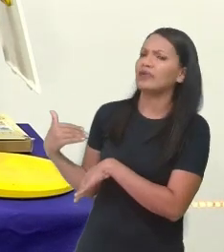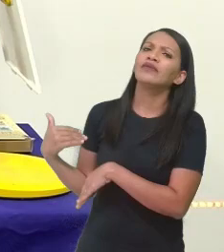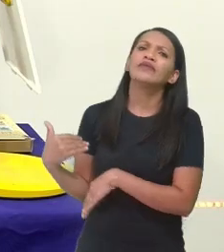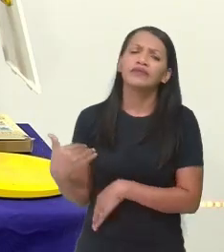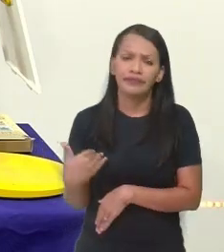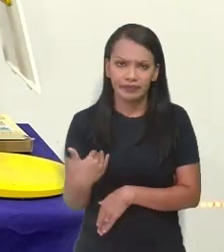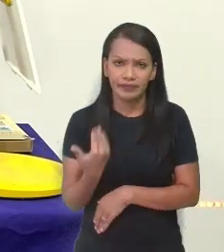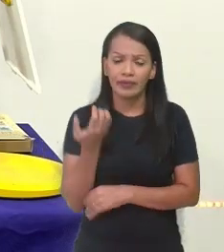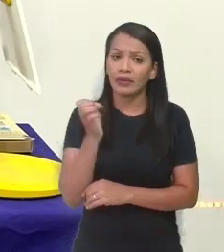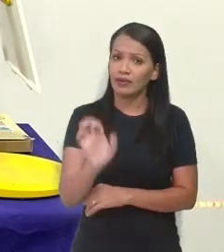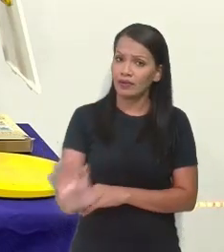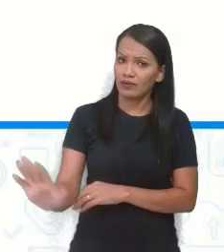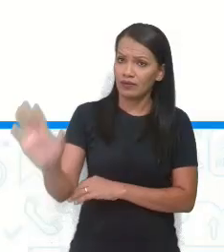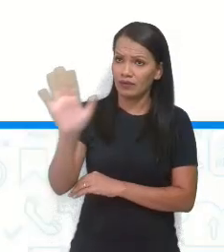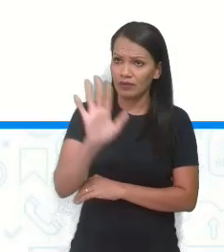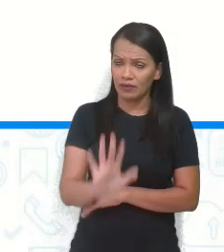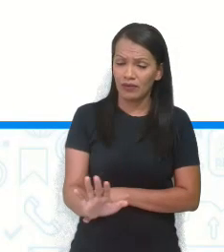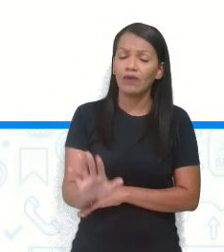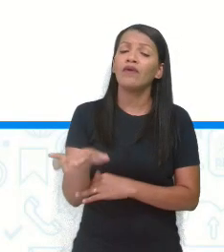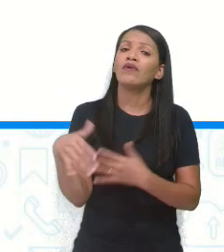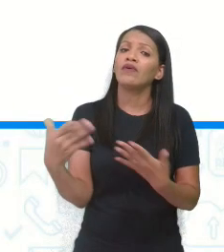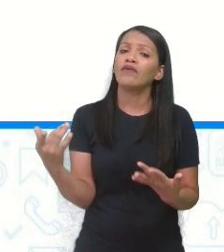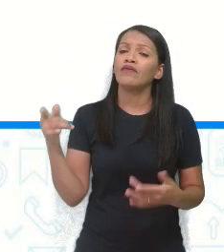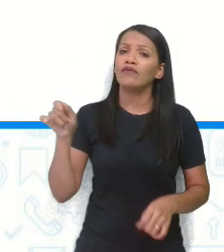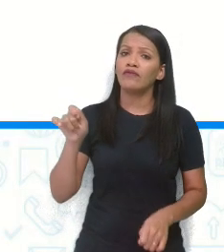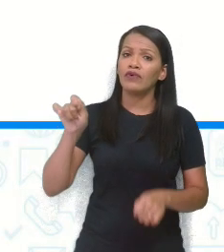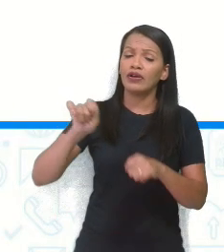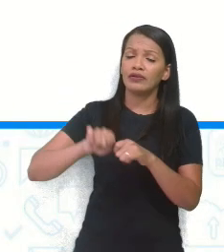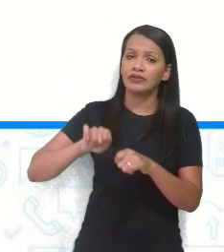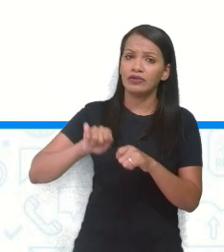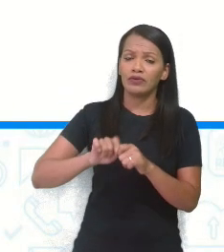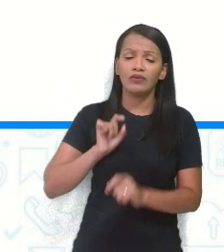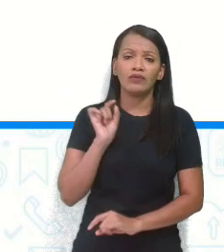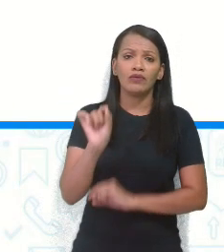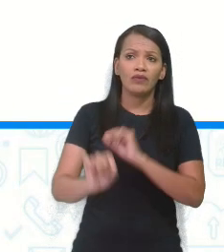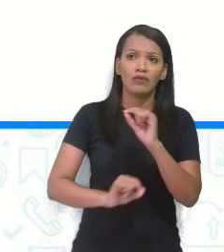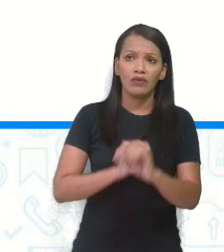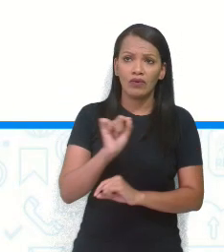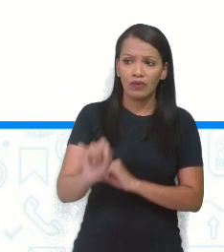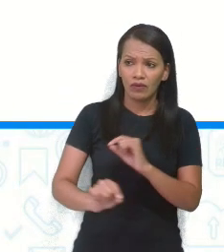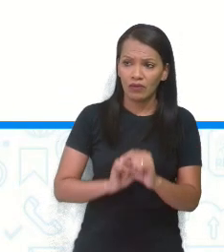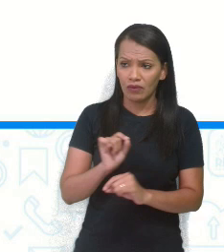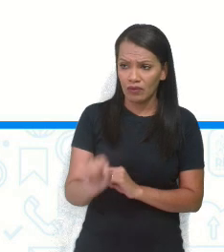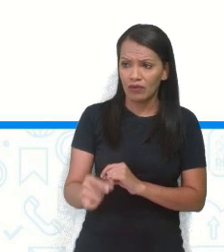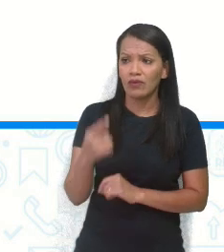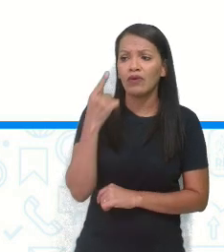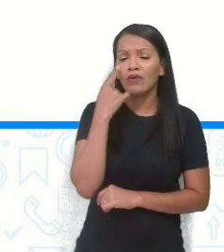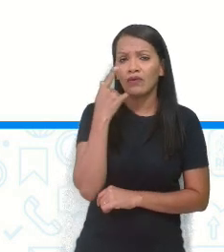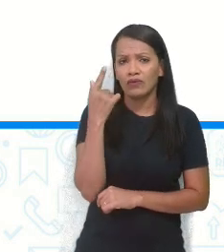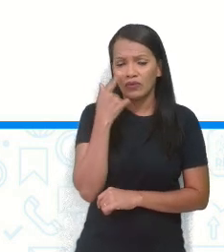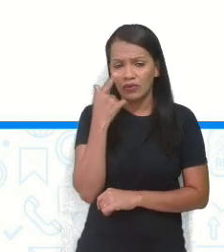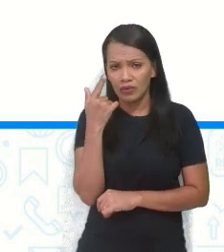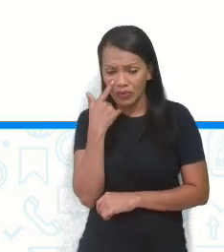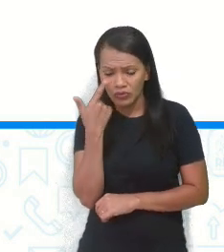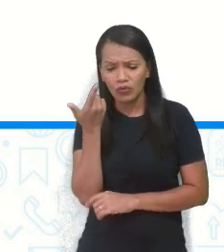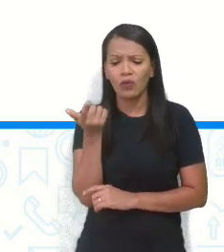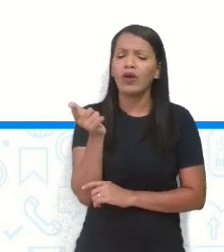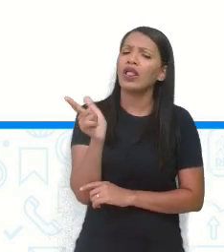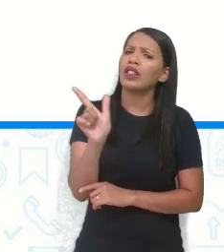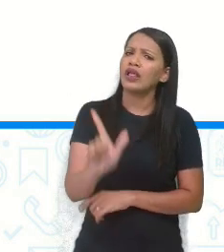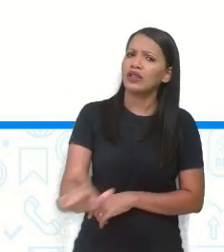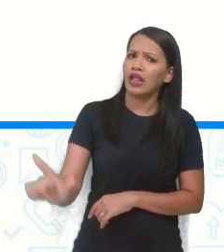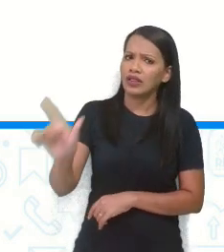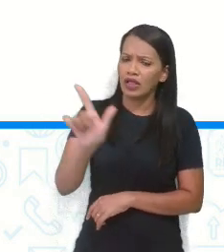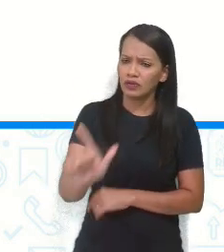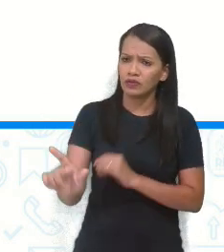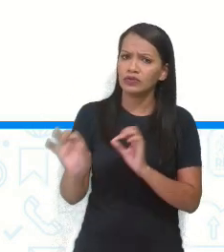eles, com o seu alaúde, eles faziam esse trabalho, né? Dessa literatura, não